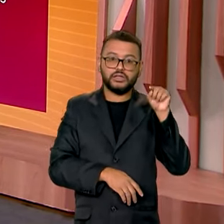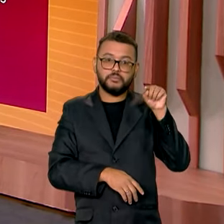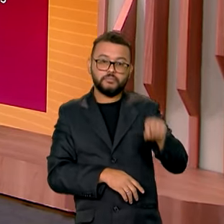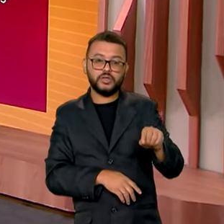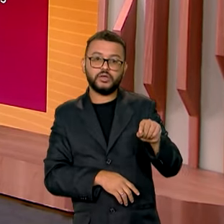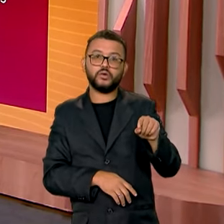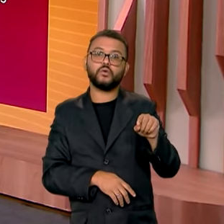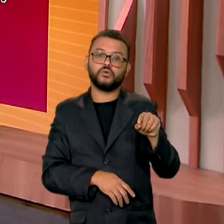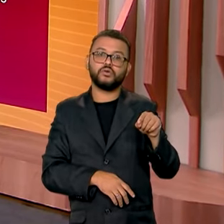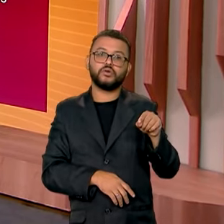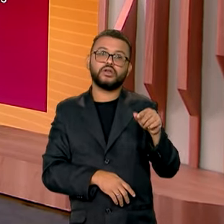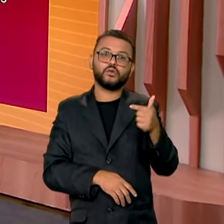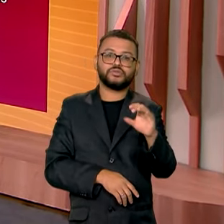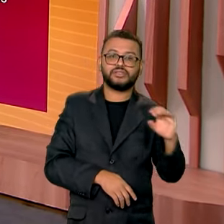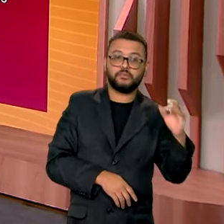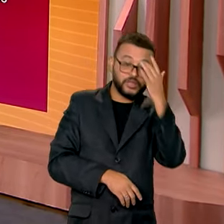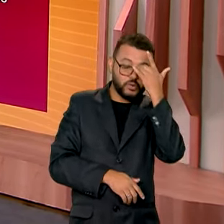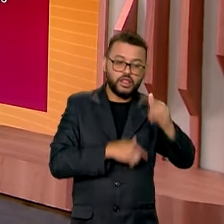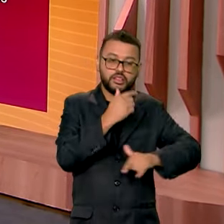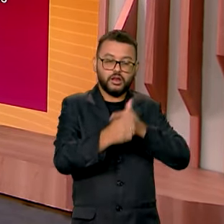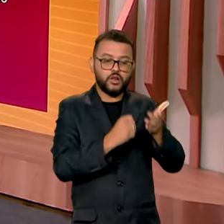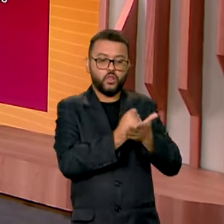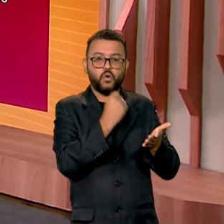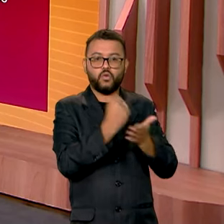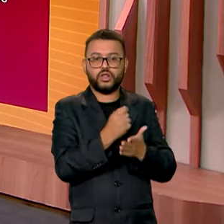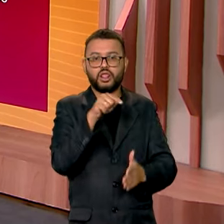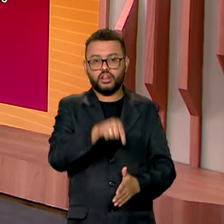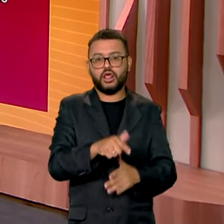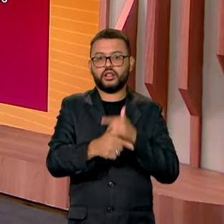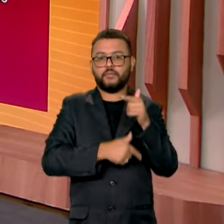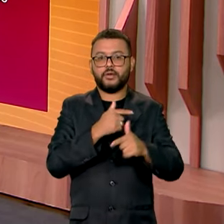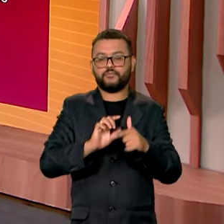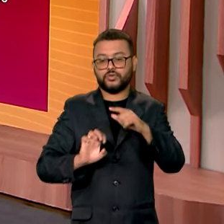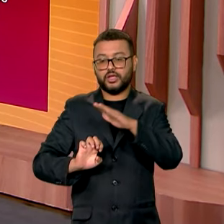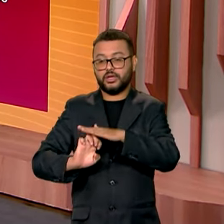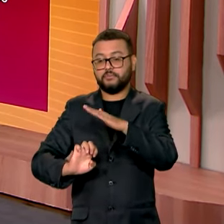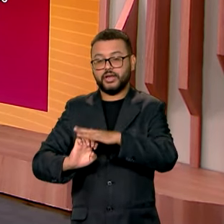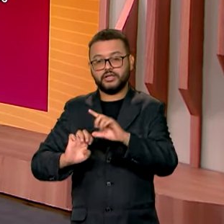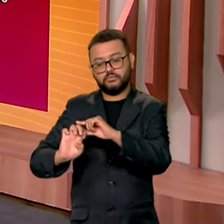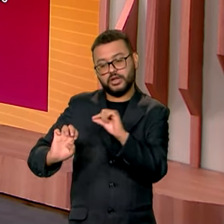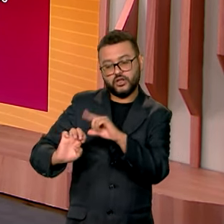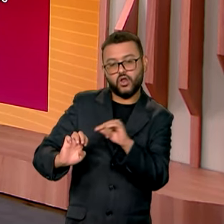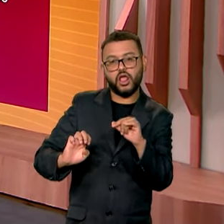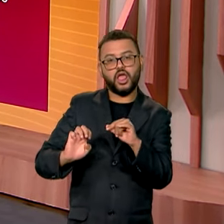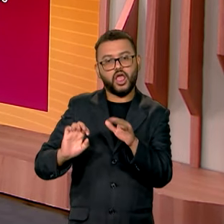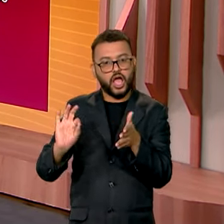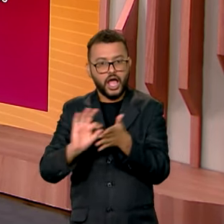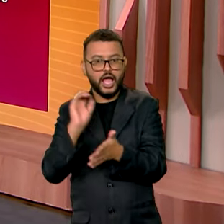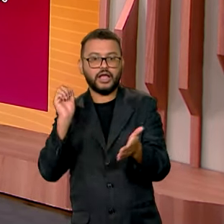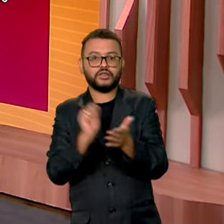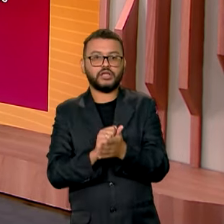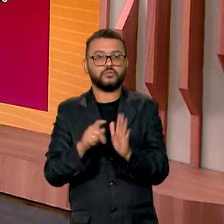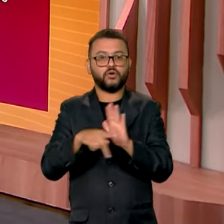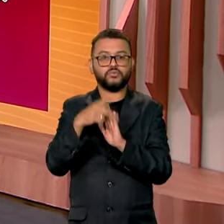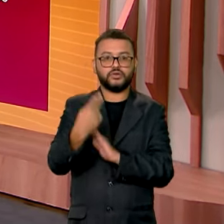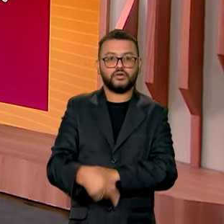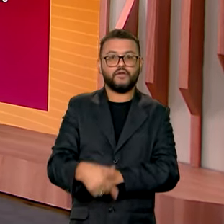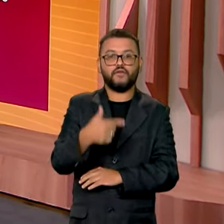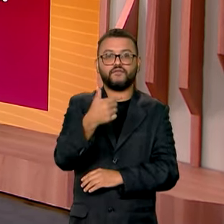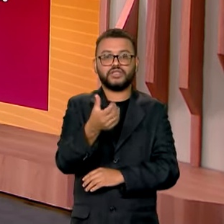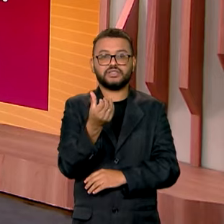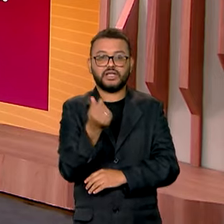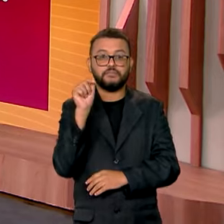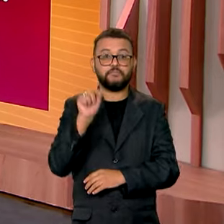83.200 pessoas trabalhando com carteira assinada. Os microempreendedores individuais cadastrados em Caruaru são